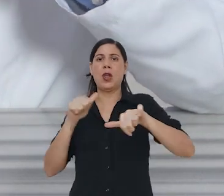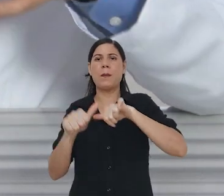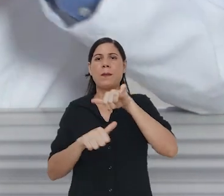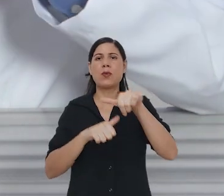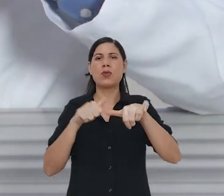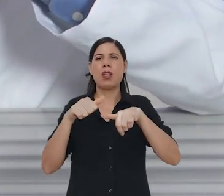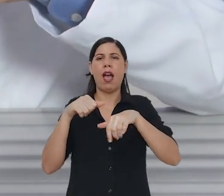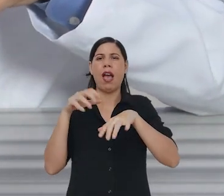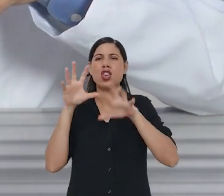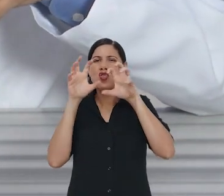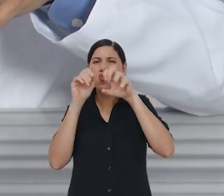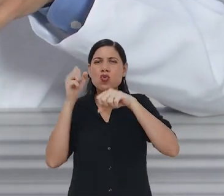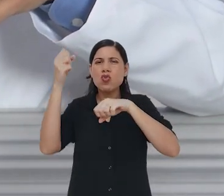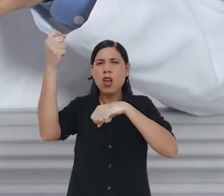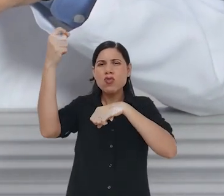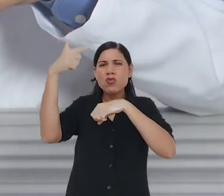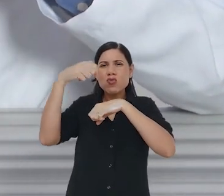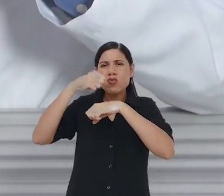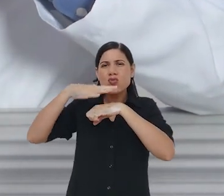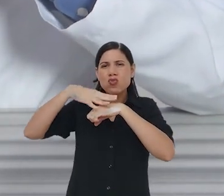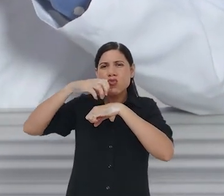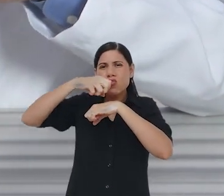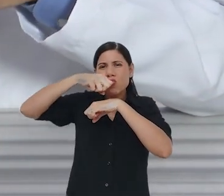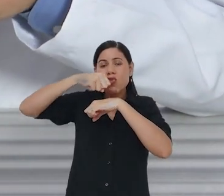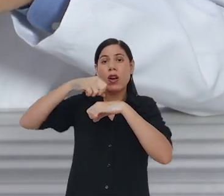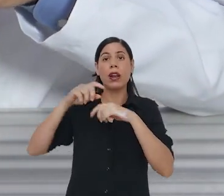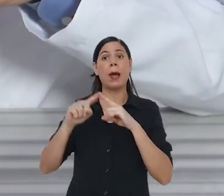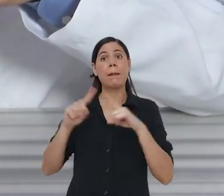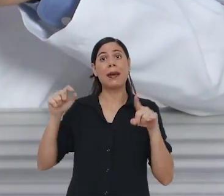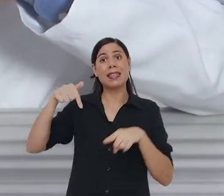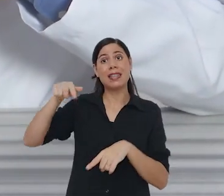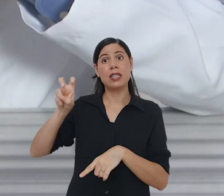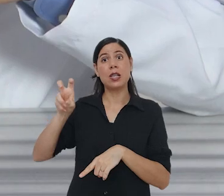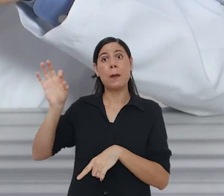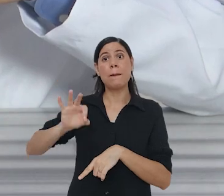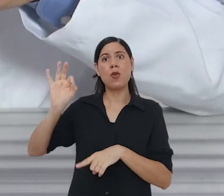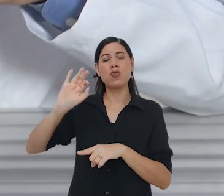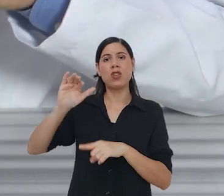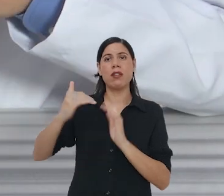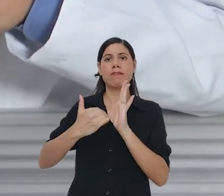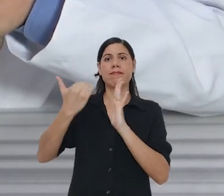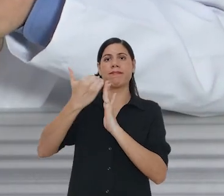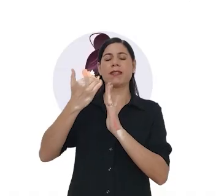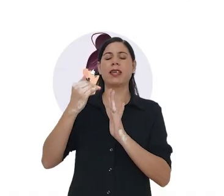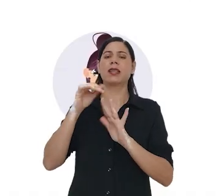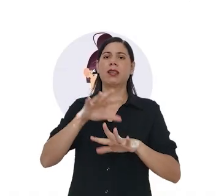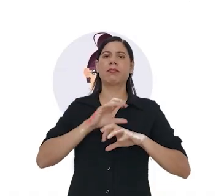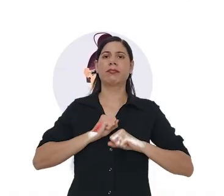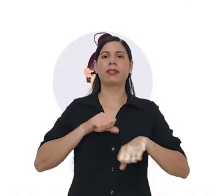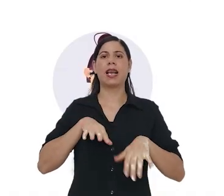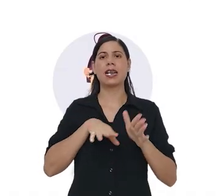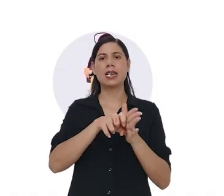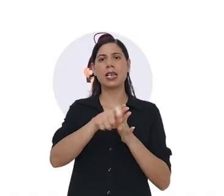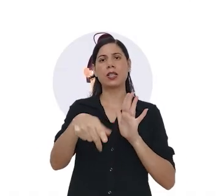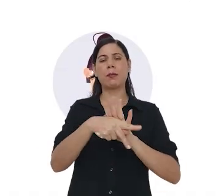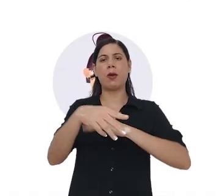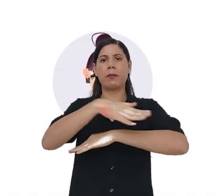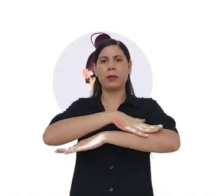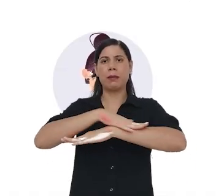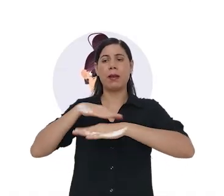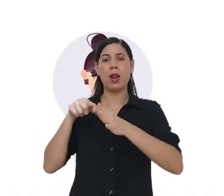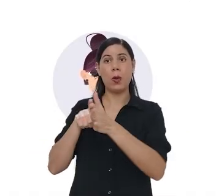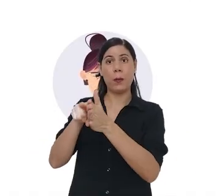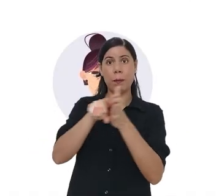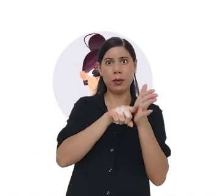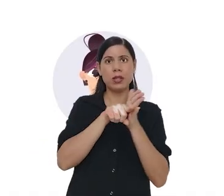pele, mudar a tonalidade da pele, você aumenta o risco 75% das vezes de ter um câncer de pele. Uma pesquisa realizada pela Fundação